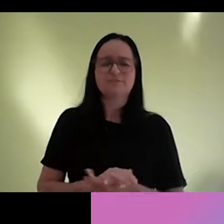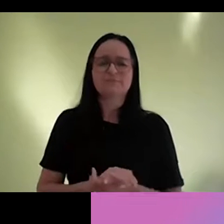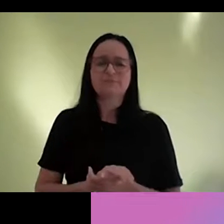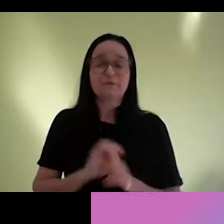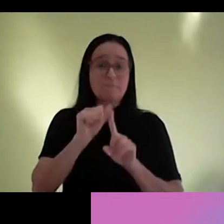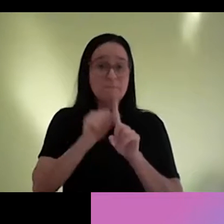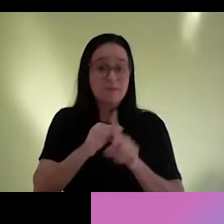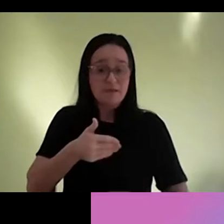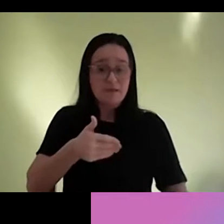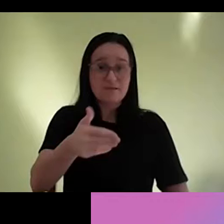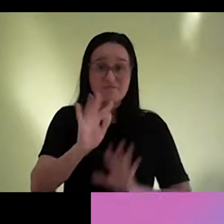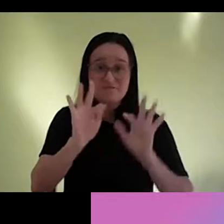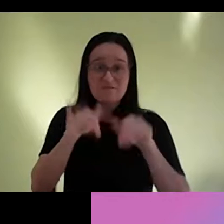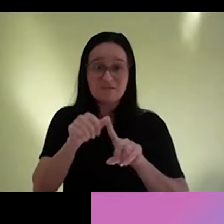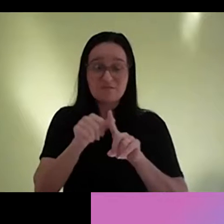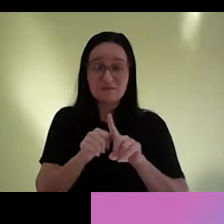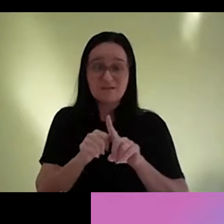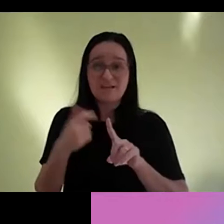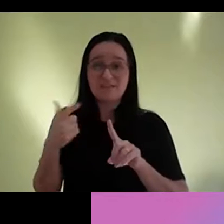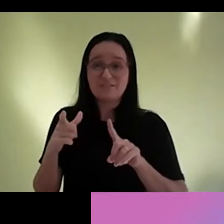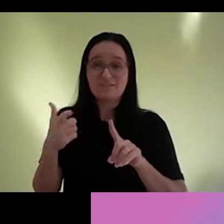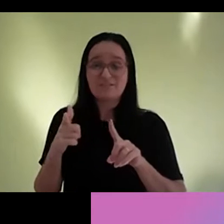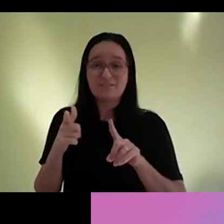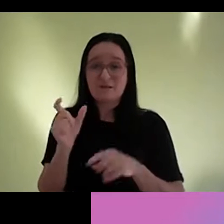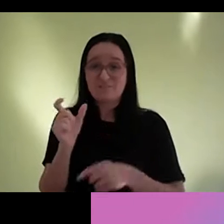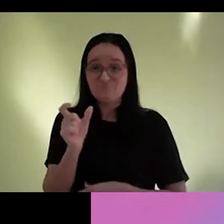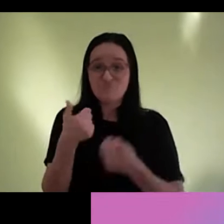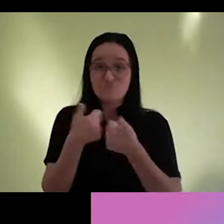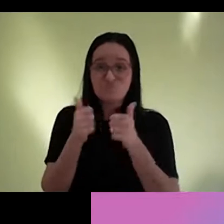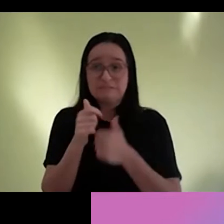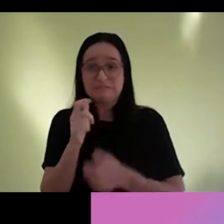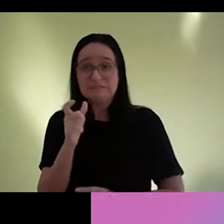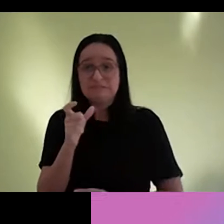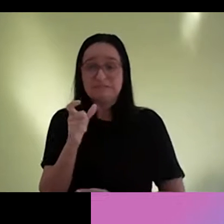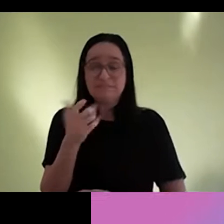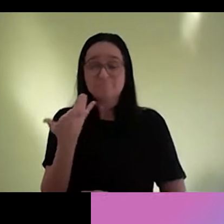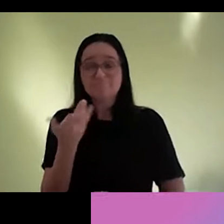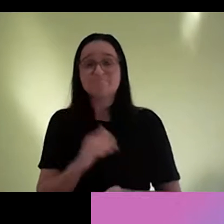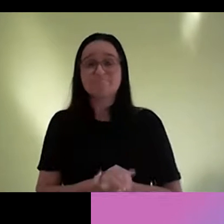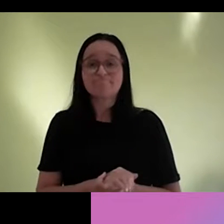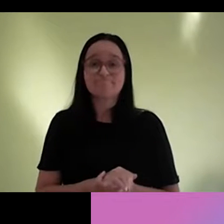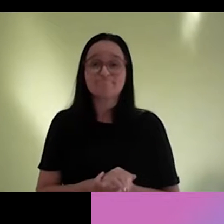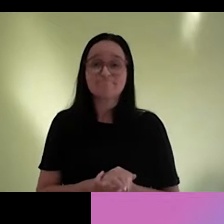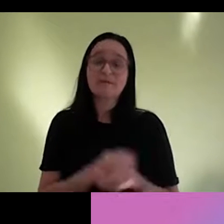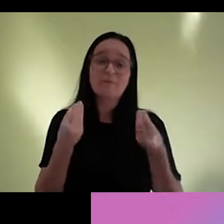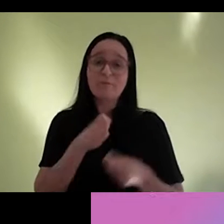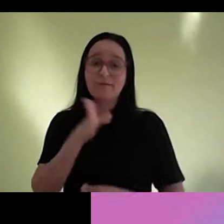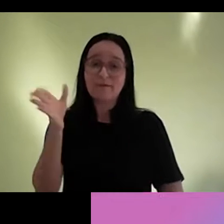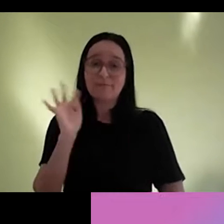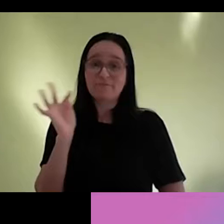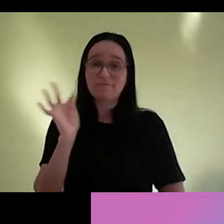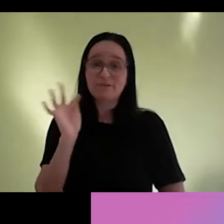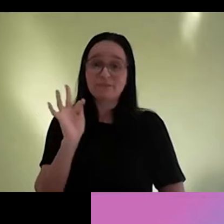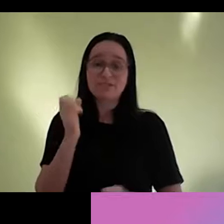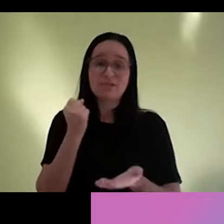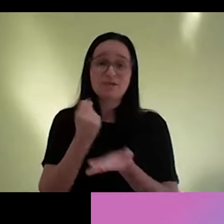não tinha o ticket mais porque eu já tinha gastado né e às vezes eu tinha que ir pra faculdade eu tinha que comprar um chiclete